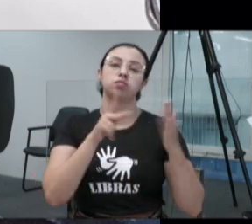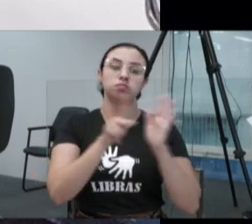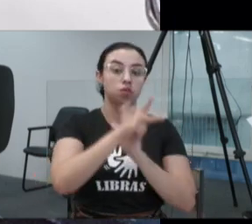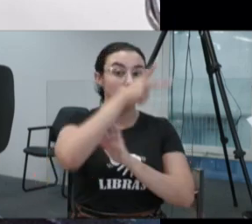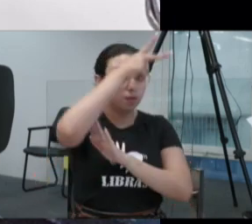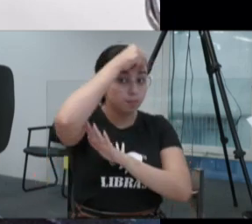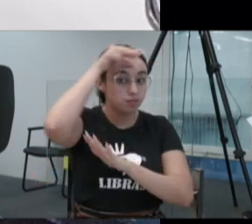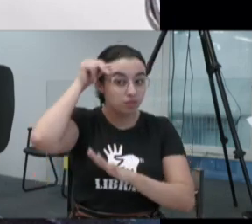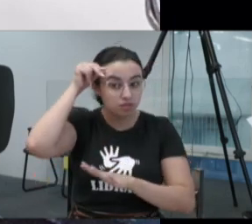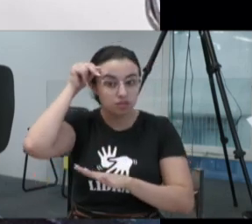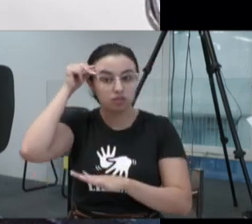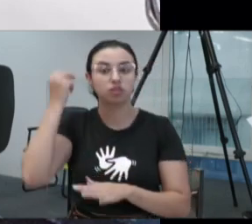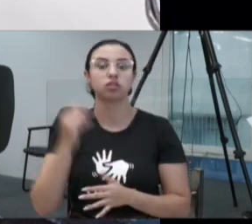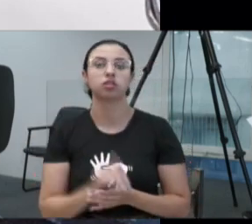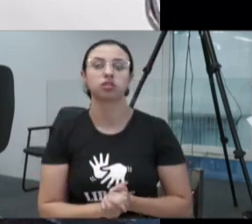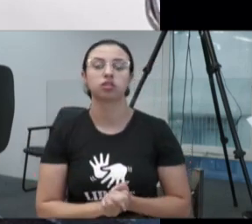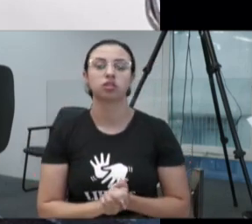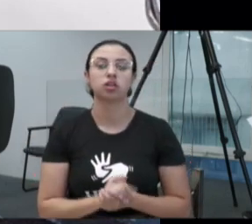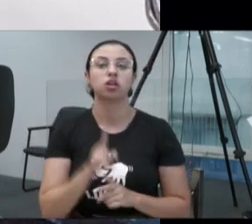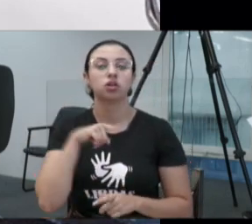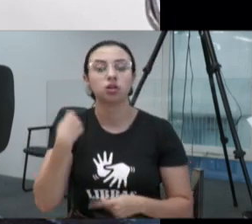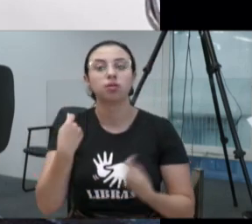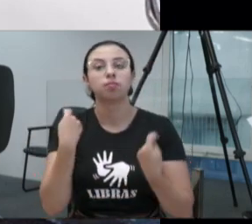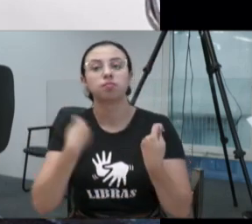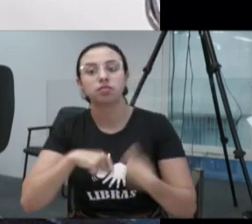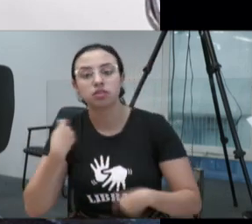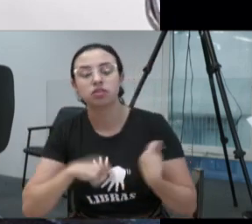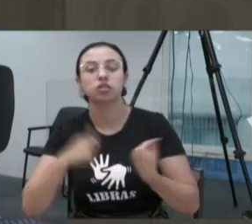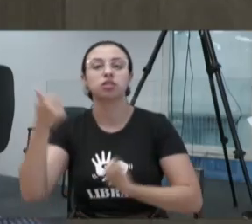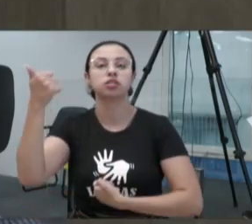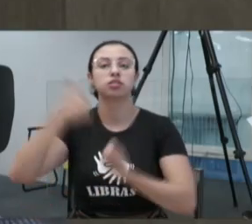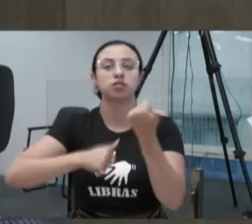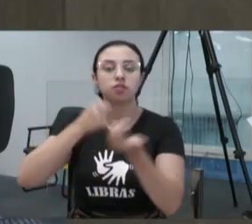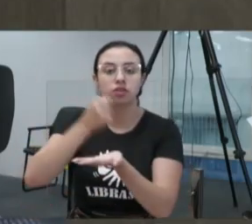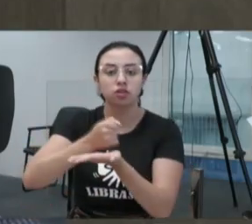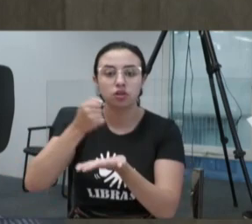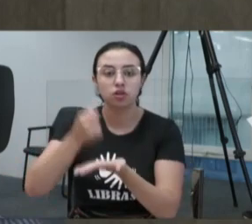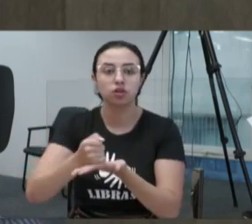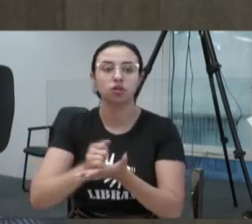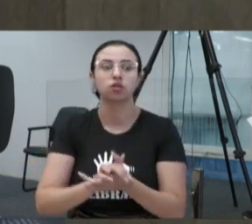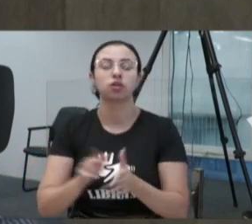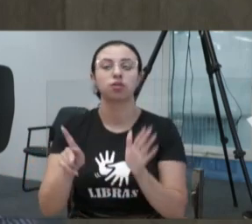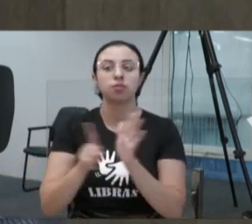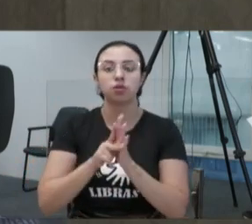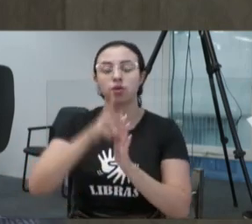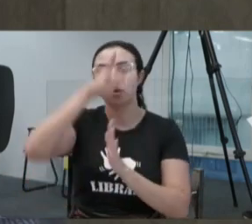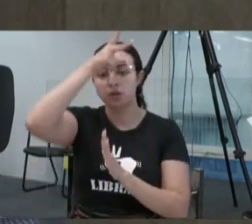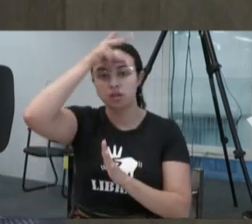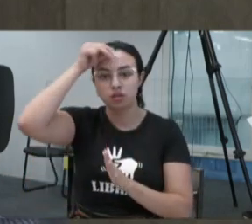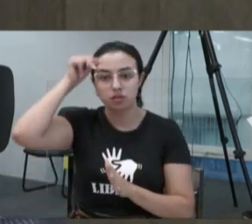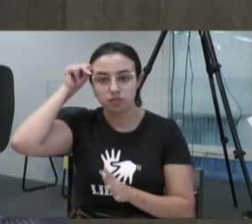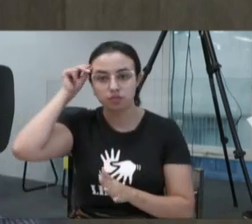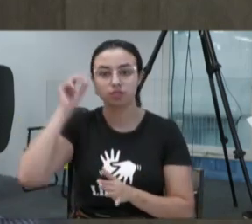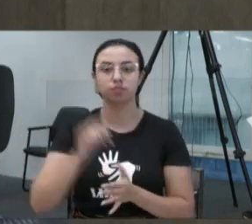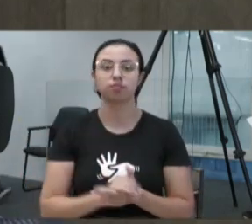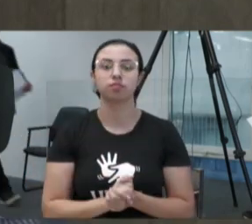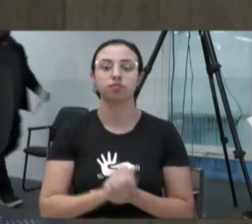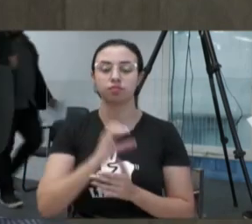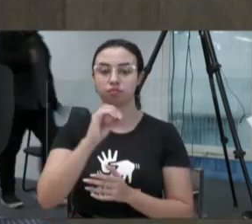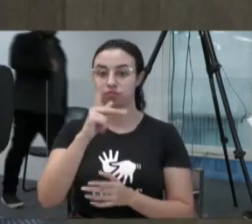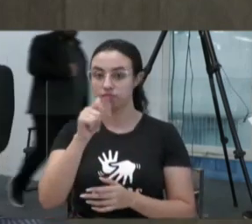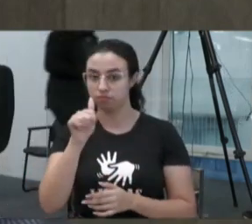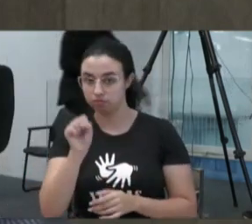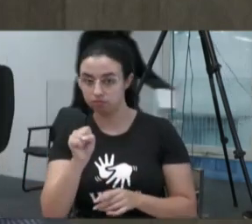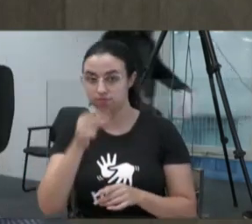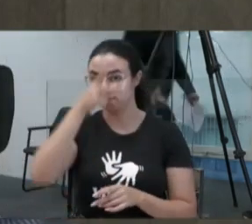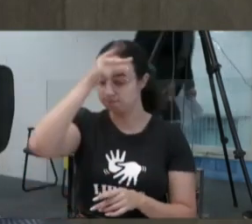a prefeitura. Isso é até uma questão que a gente tem que rever desse contrato muito mal feito entre prefeitura e Copasa.